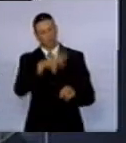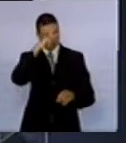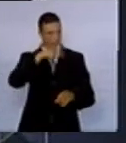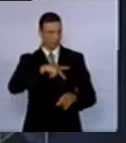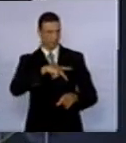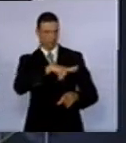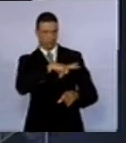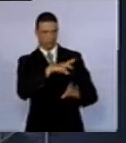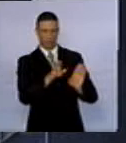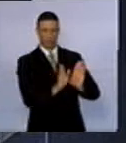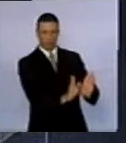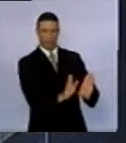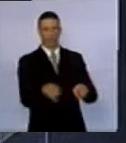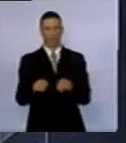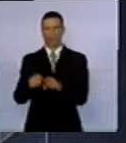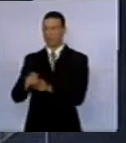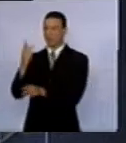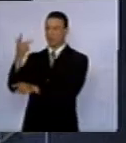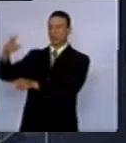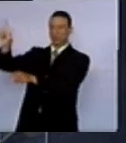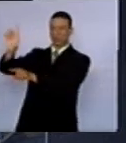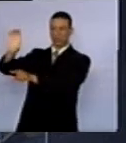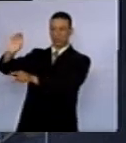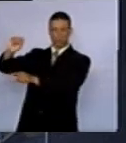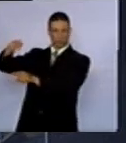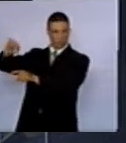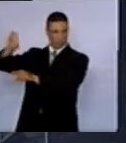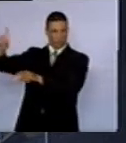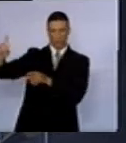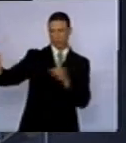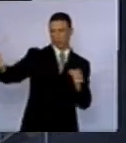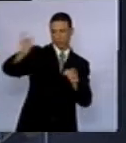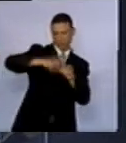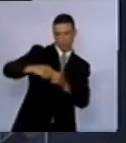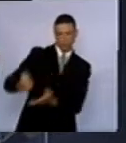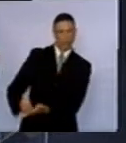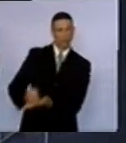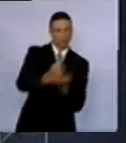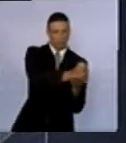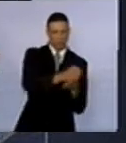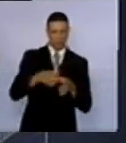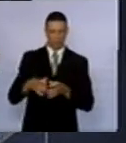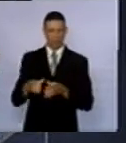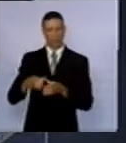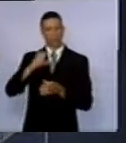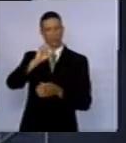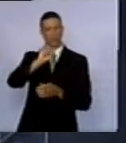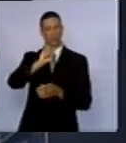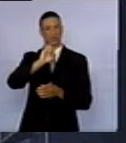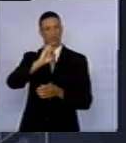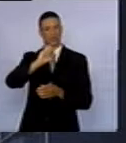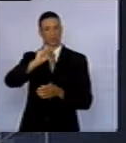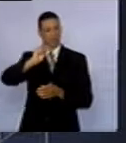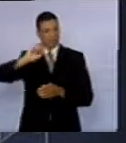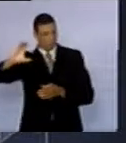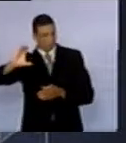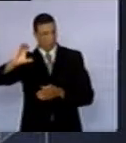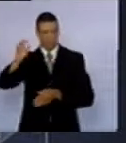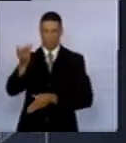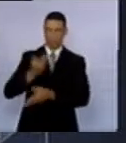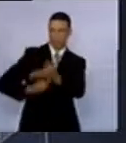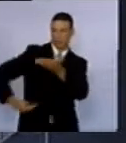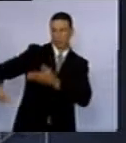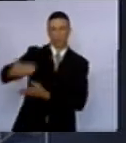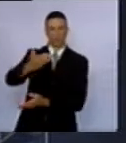a participação, o apoio dos canais que operam no sistema do SEAC. Ou seja, essa parceria entre o sistema